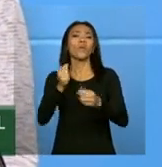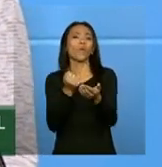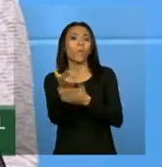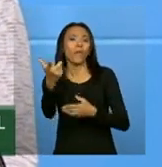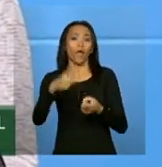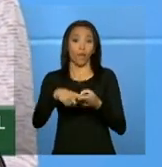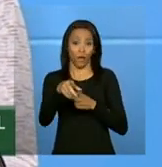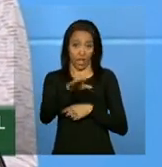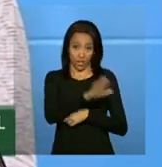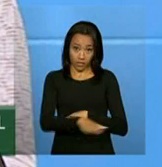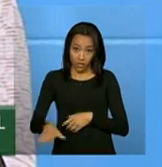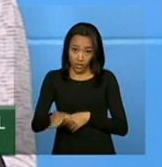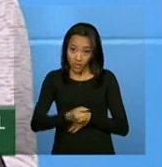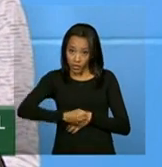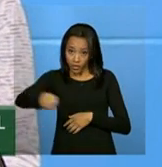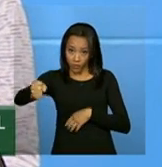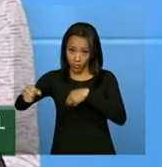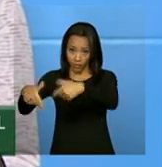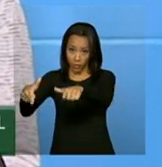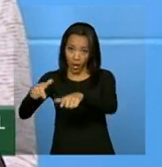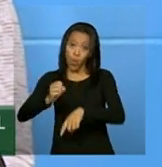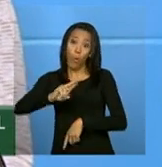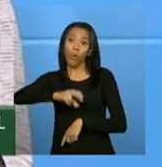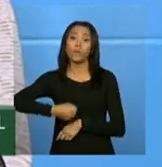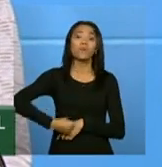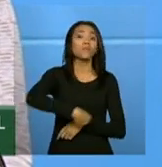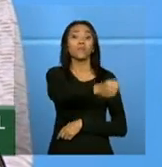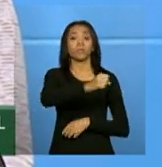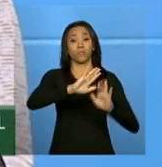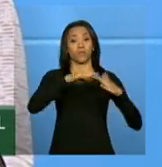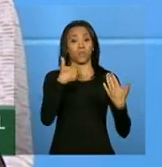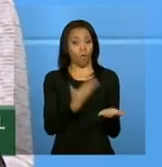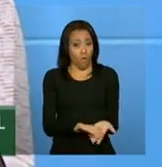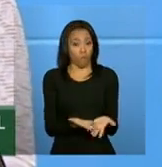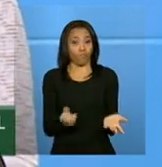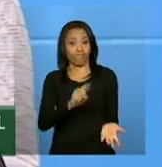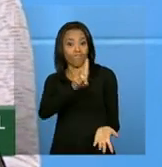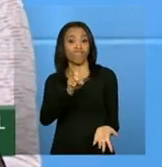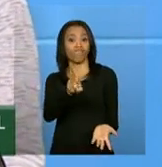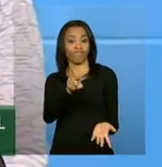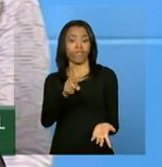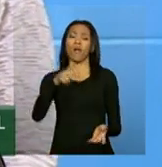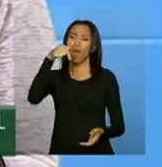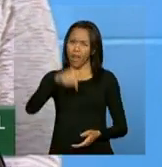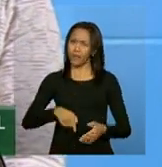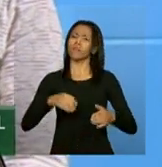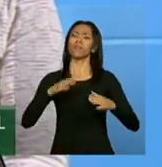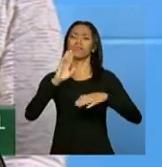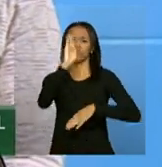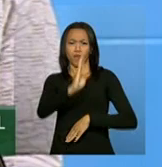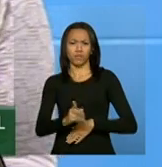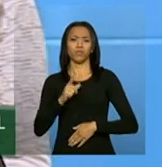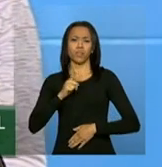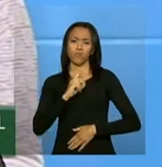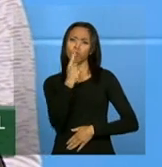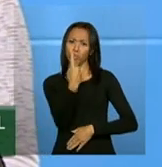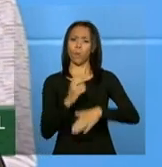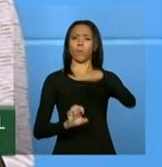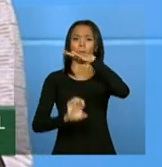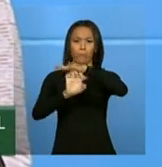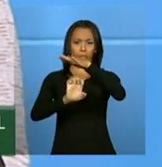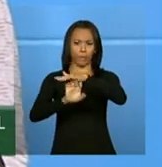ir para o trabalho ou para a escola. Aqui no Brasil, nós temos um exemplo de uma grande empresa que se chama Nature Sprite.